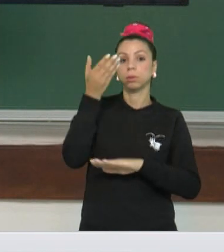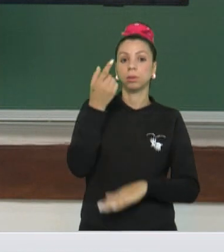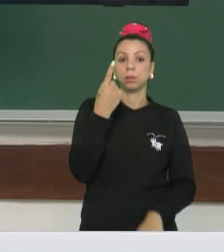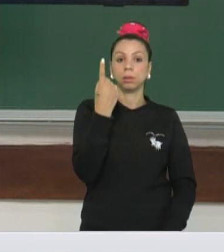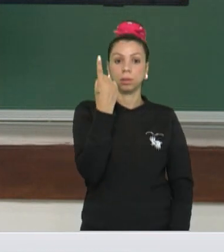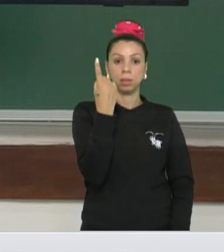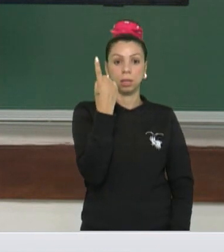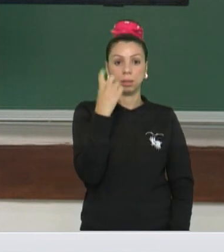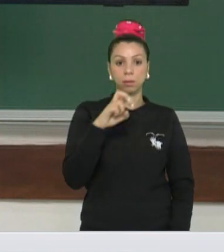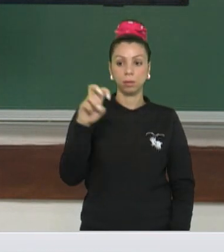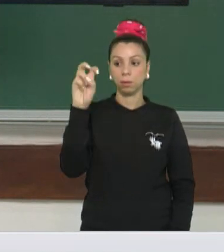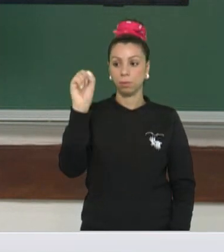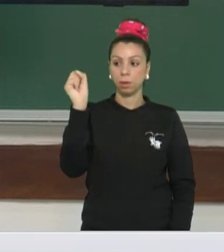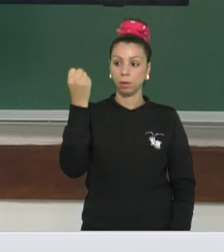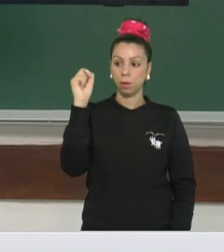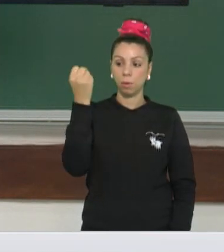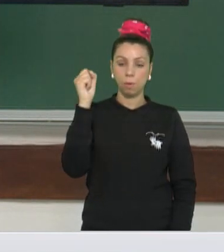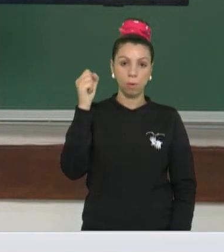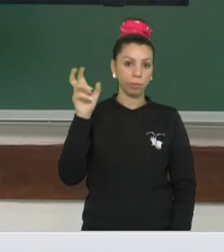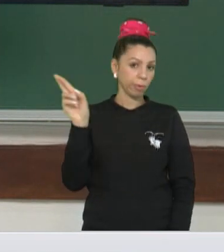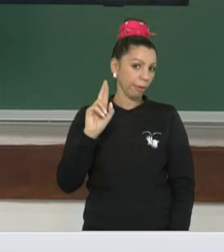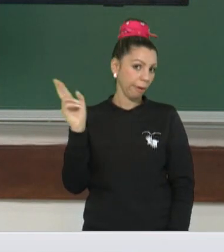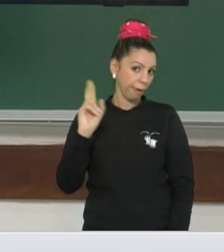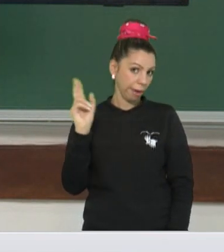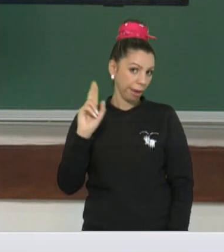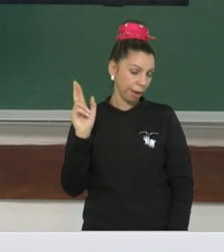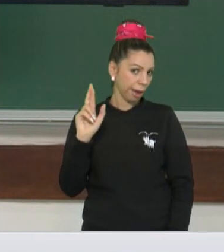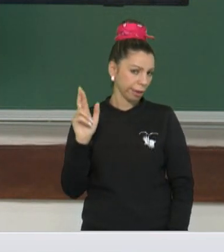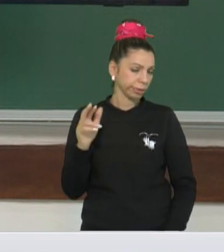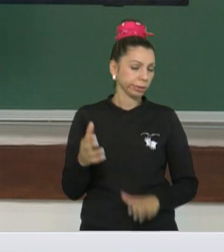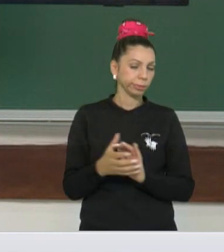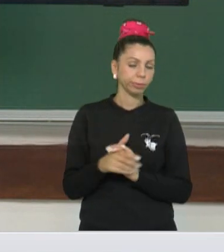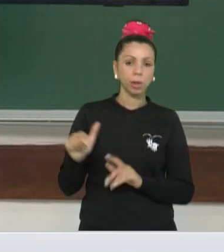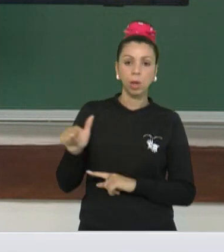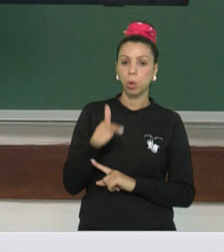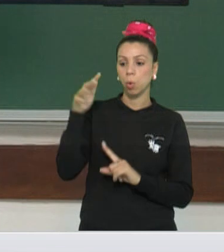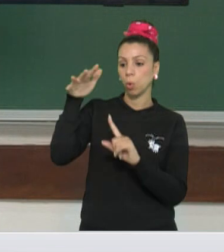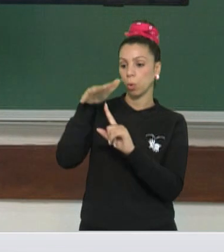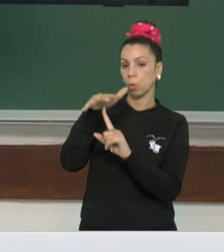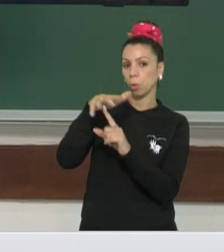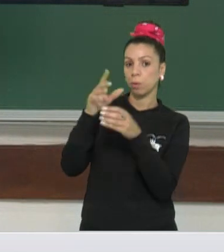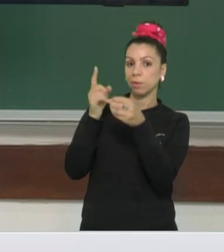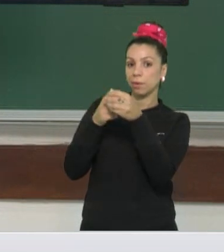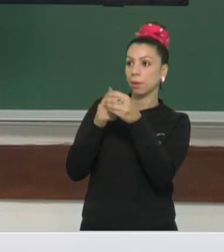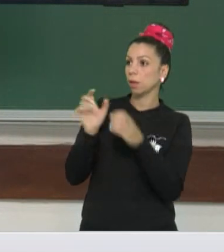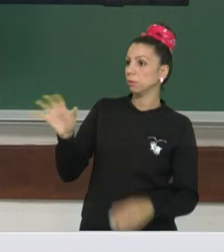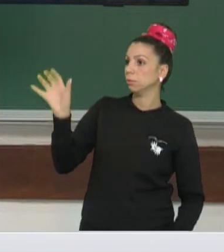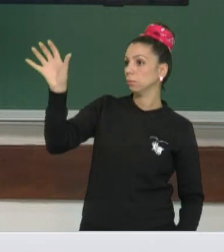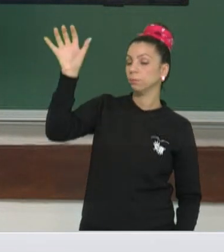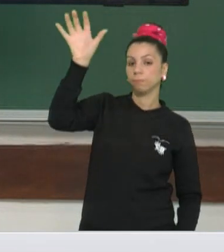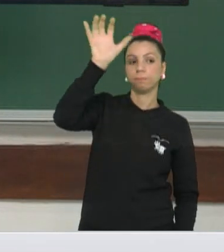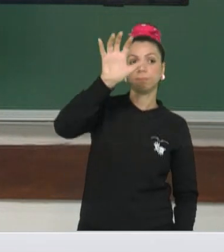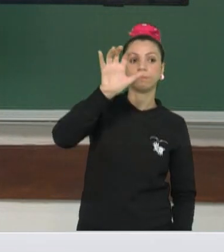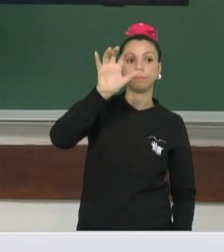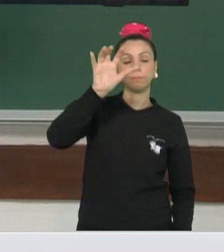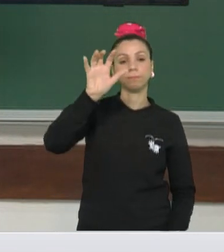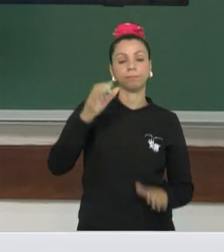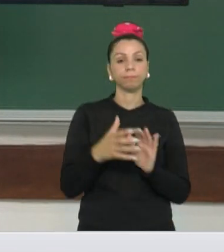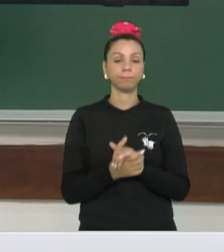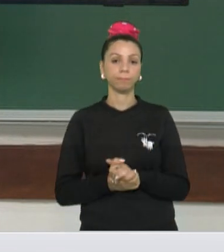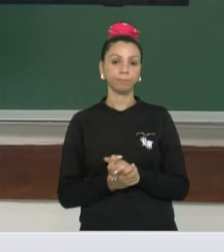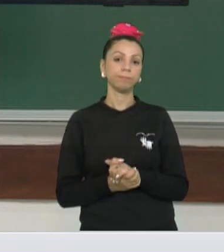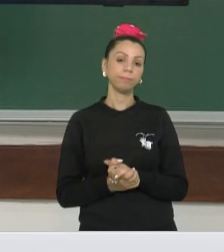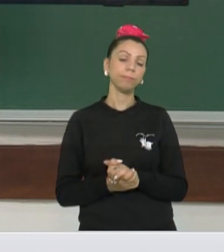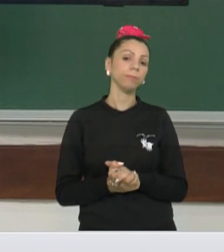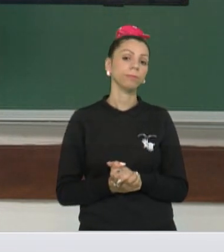R$158, 58%. Nos outros municípios paranaenses, imagine que